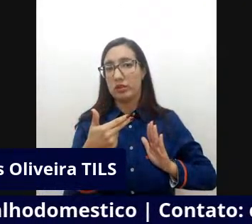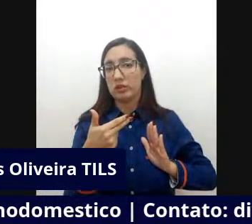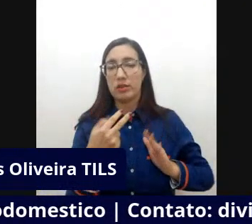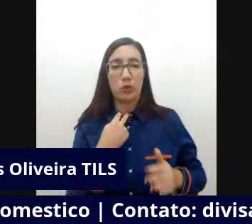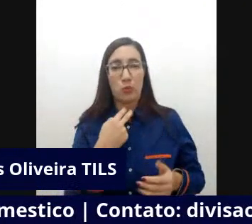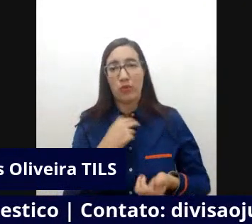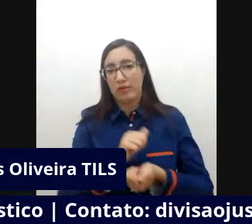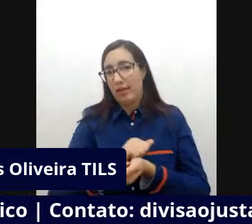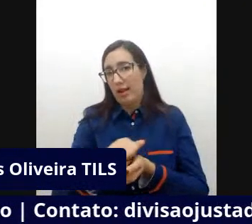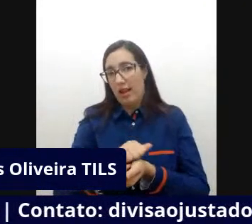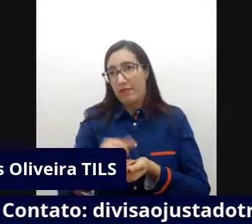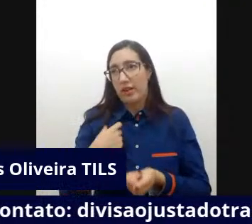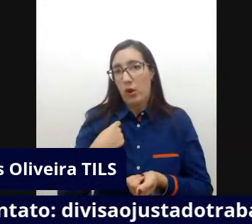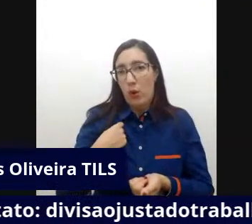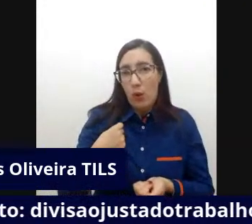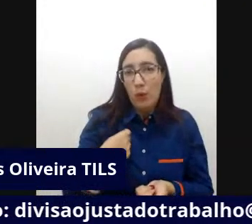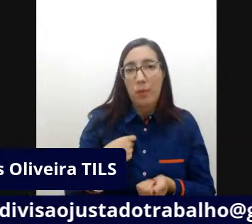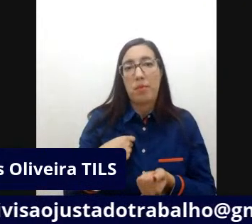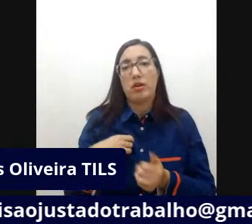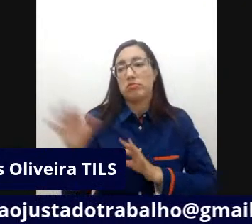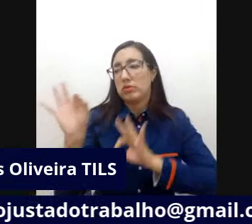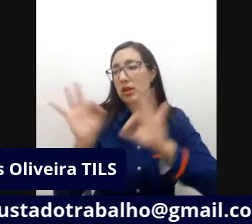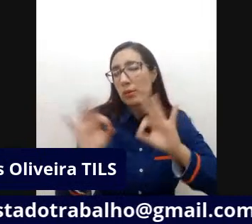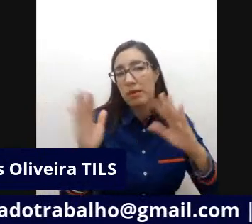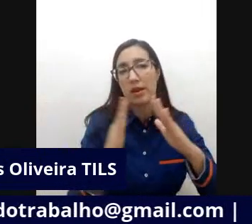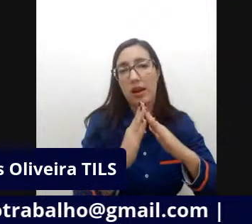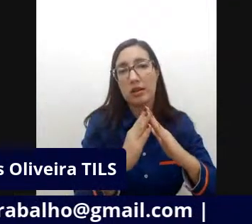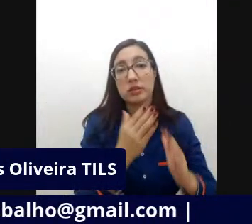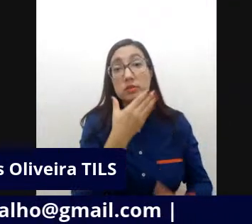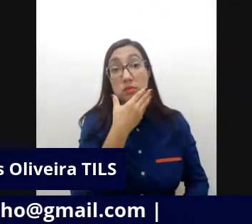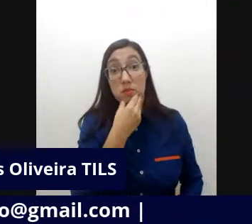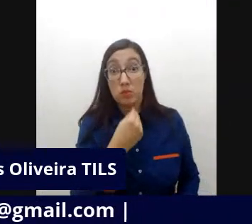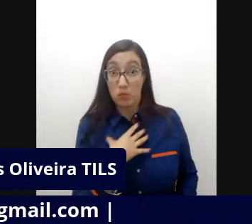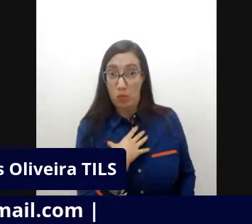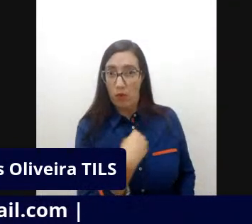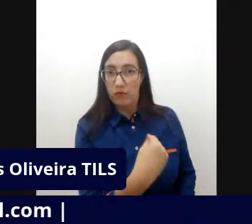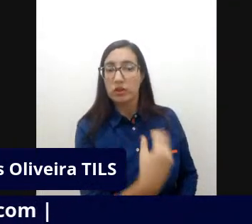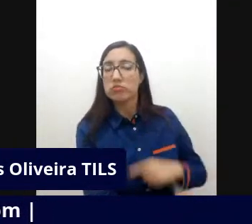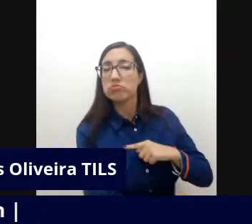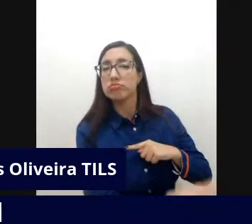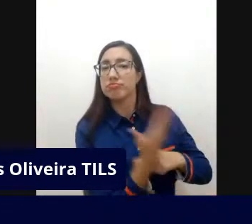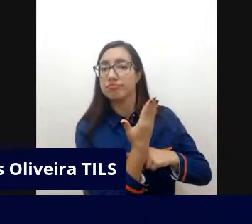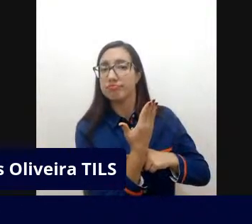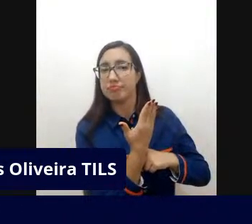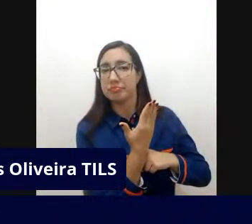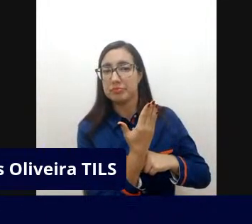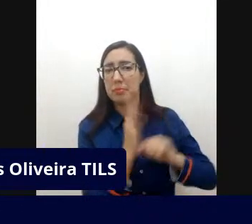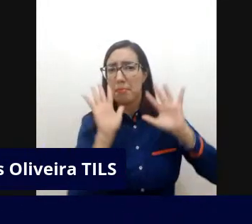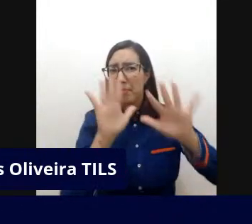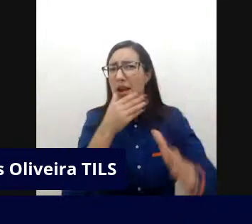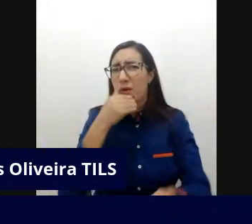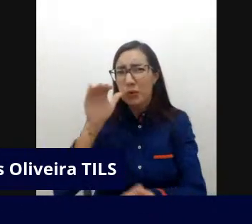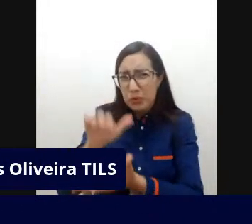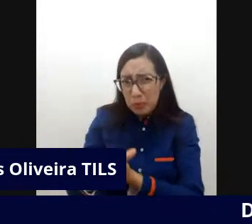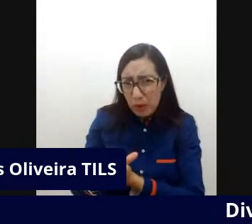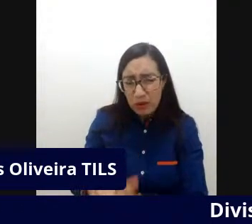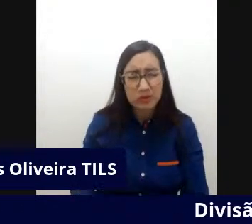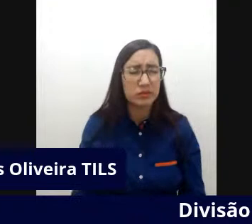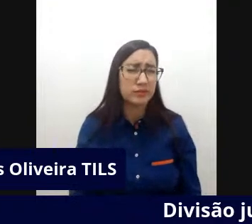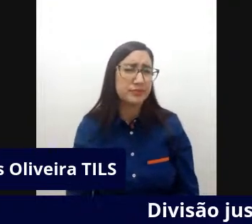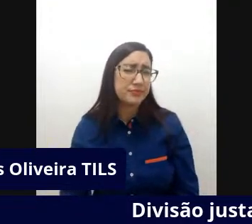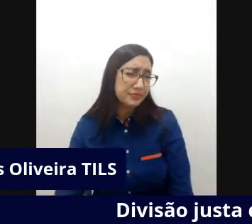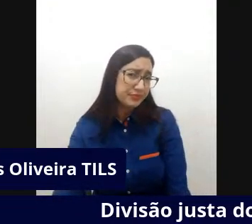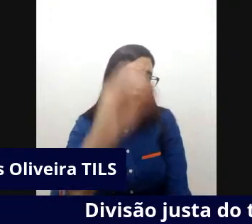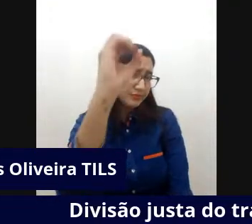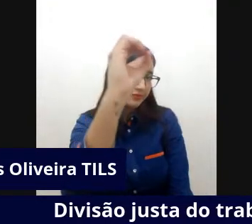dividia as tarefas com a esposa, para mim, naquele momento, ele fazia. Ele lavava até roupa, mas ele não lavava um copo. Era uma coisa